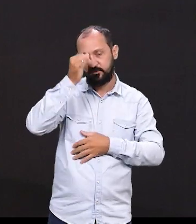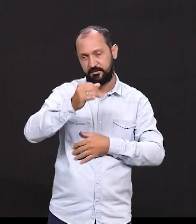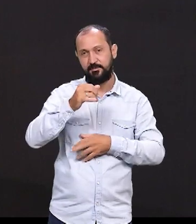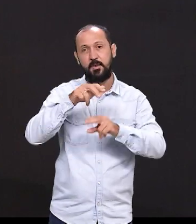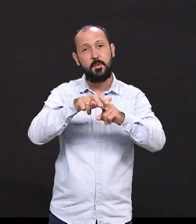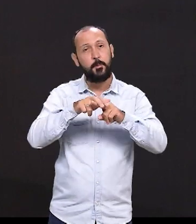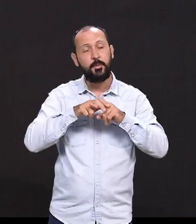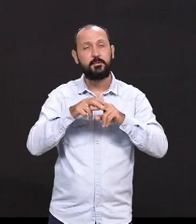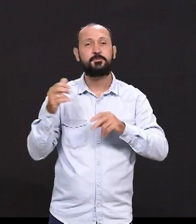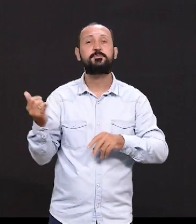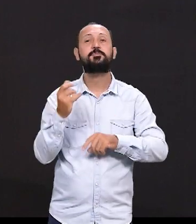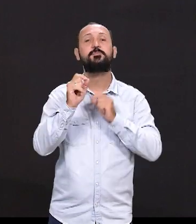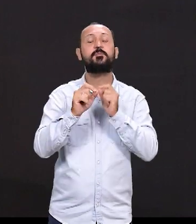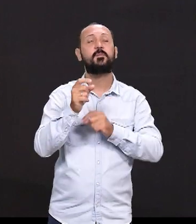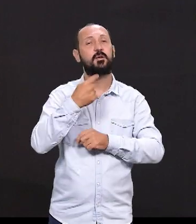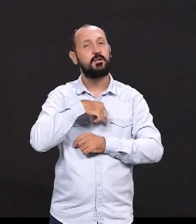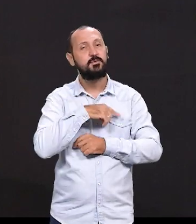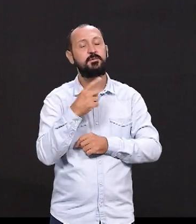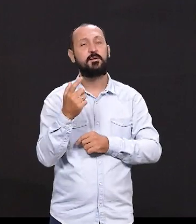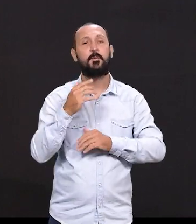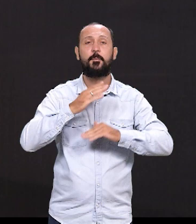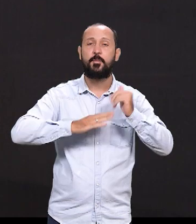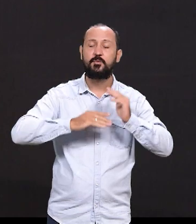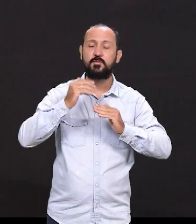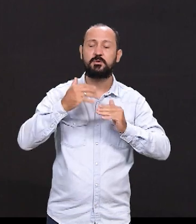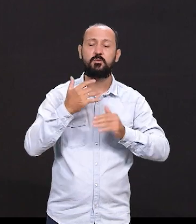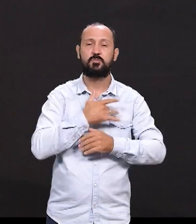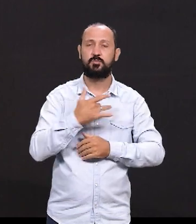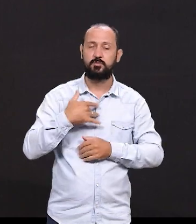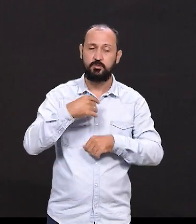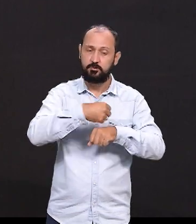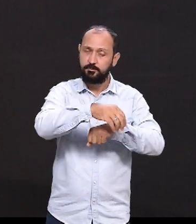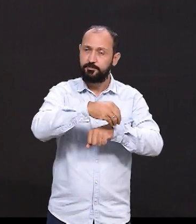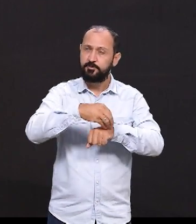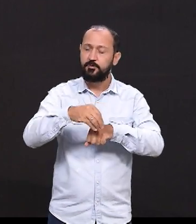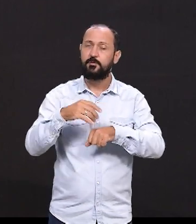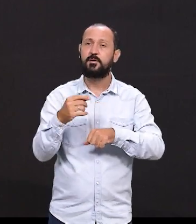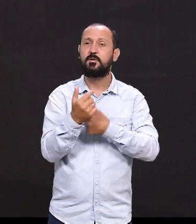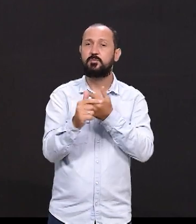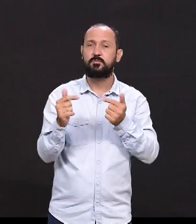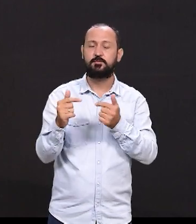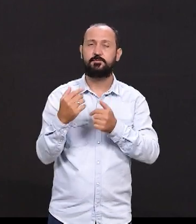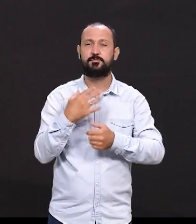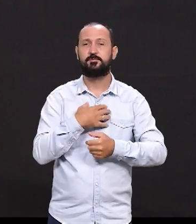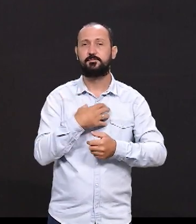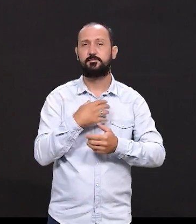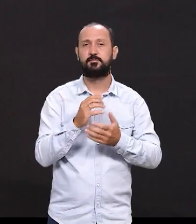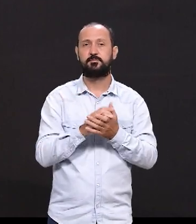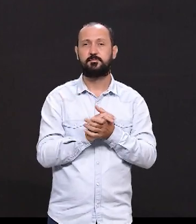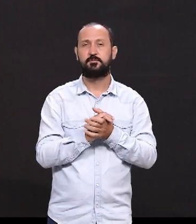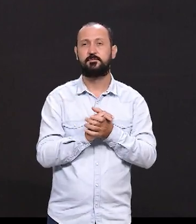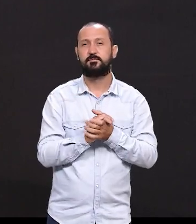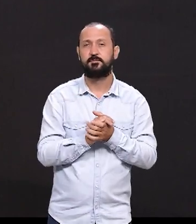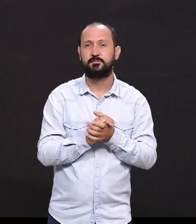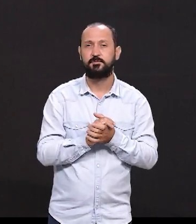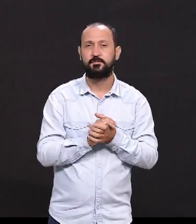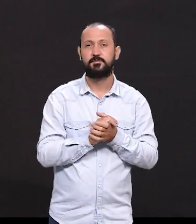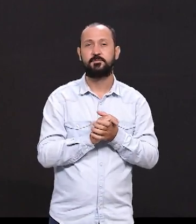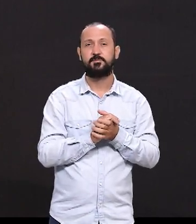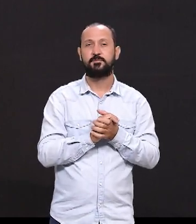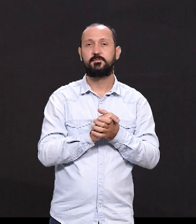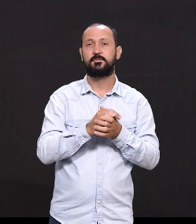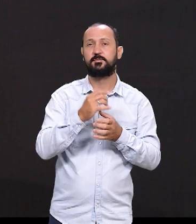prevenção por isso é muito importante que a gente nossos profissionais da saúde que a gente passe para todos para que não passe por isso se tem método